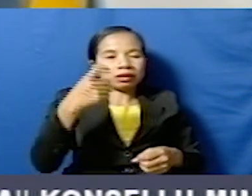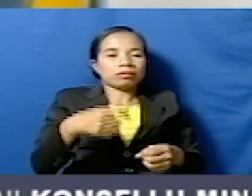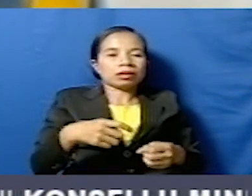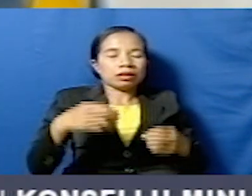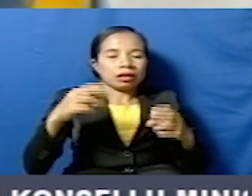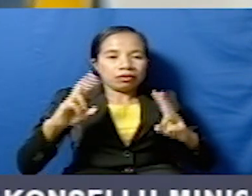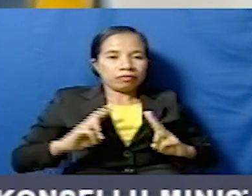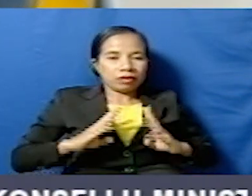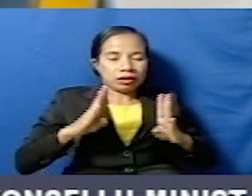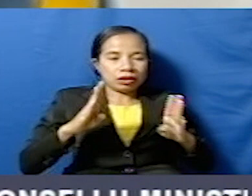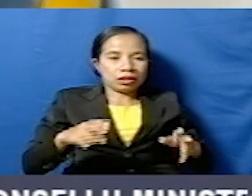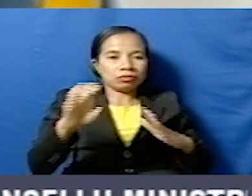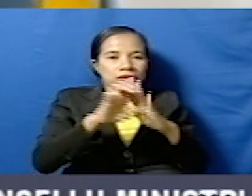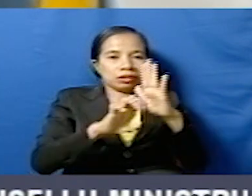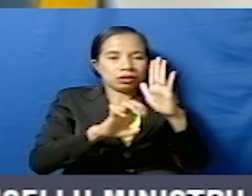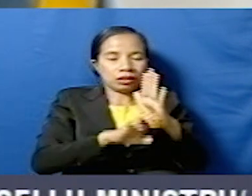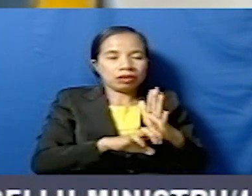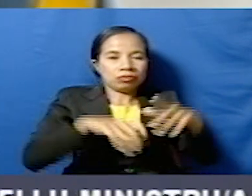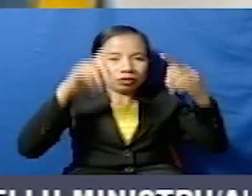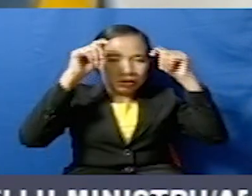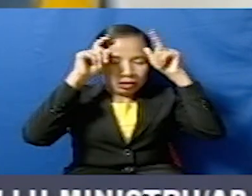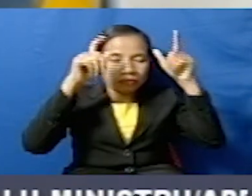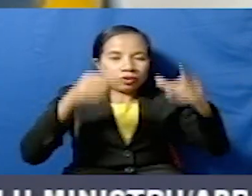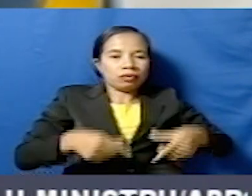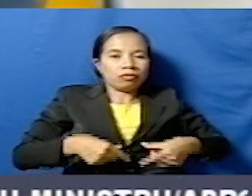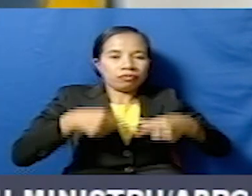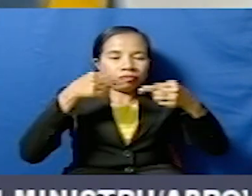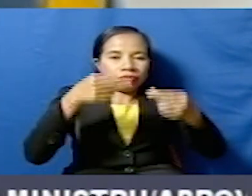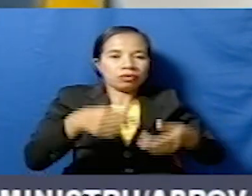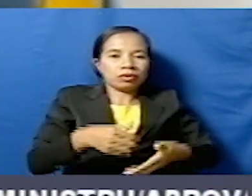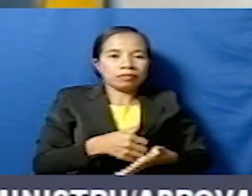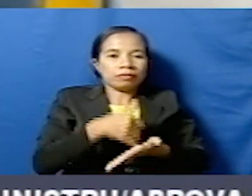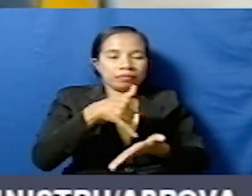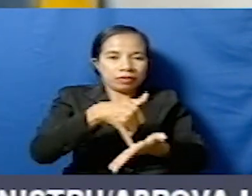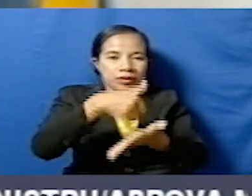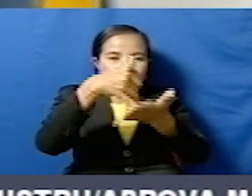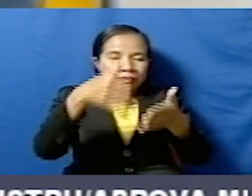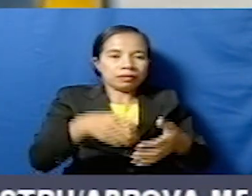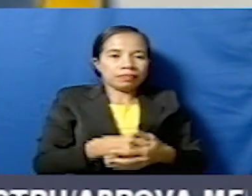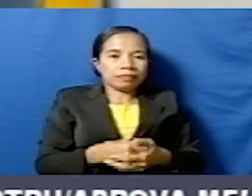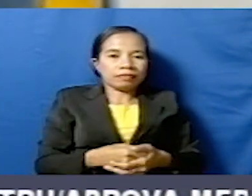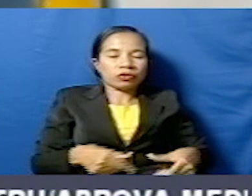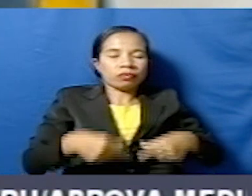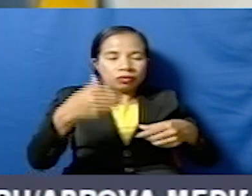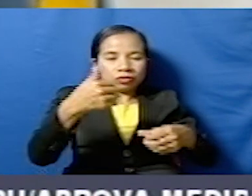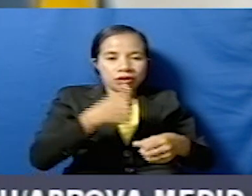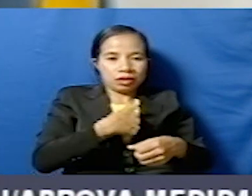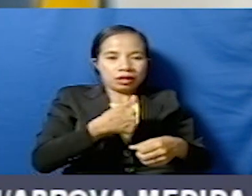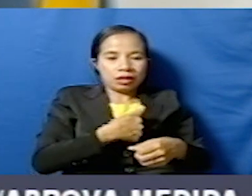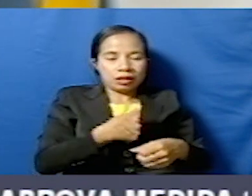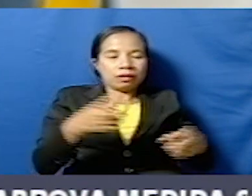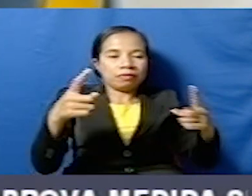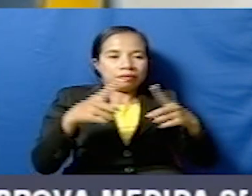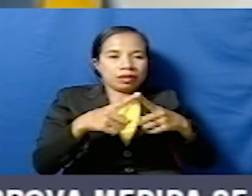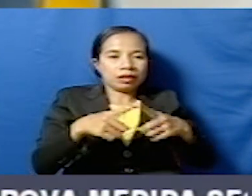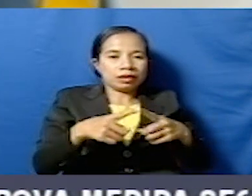meu estado na nação de Timor-Leste, foi um prêmio, na bema que a minha dedicação para